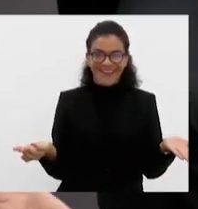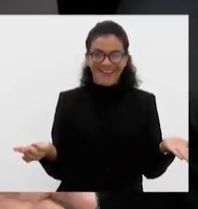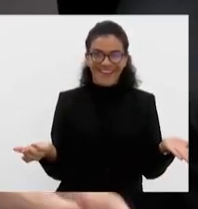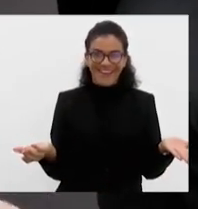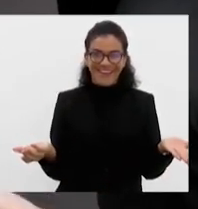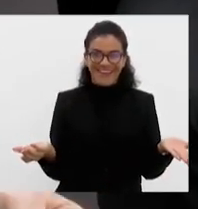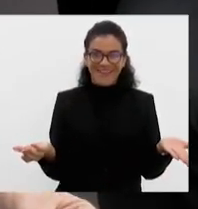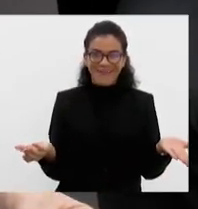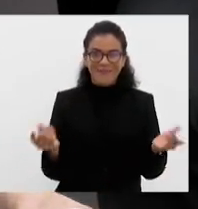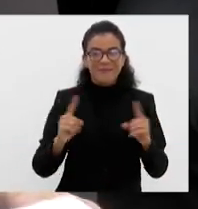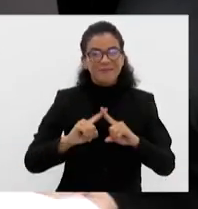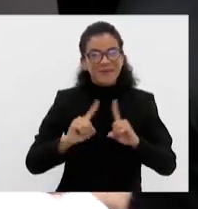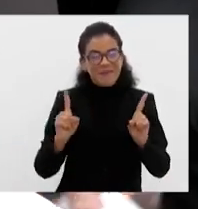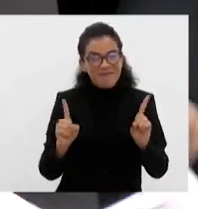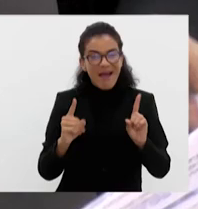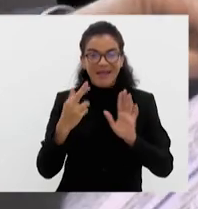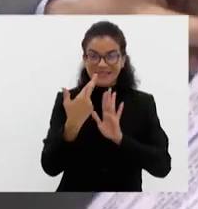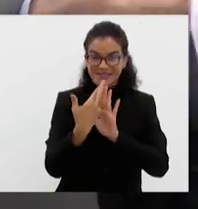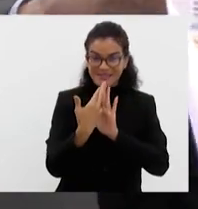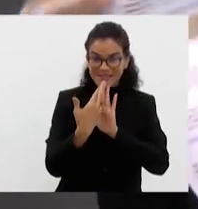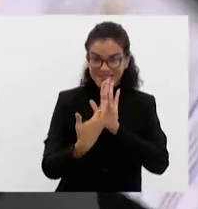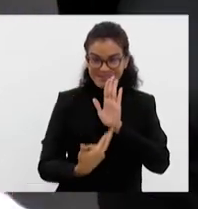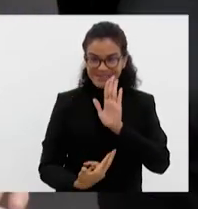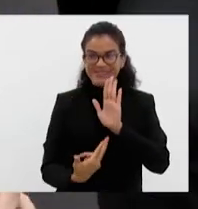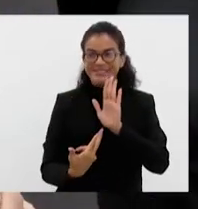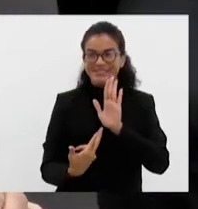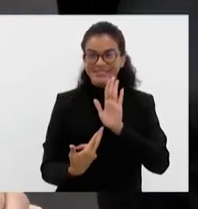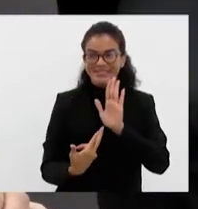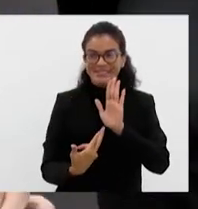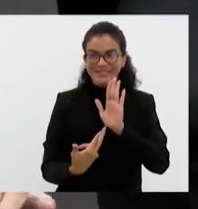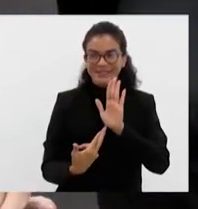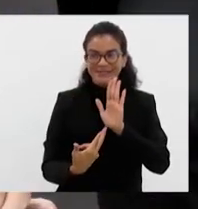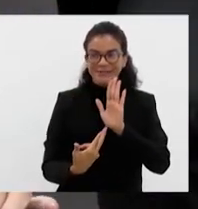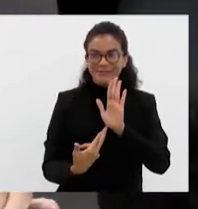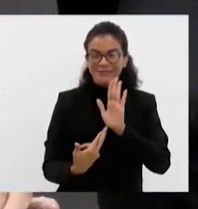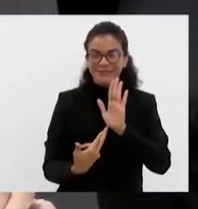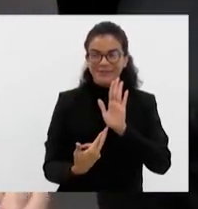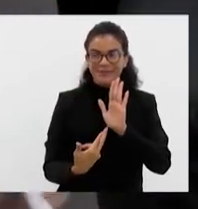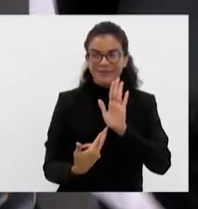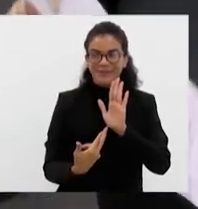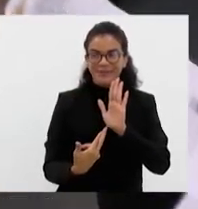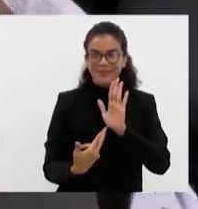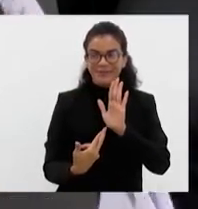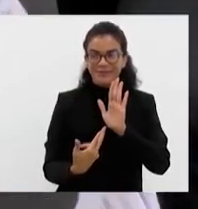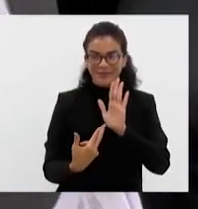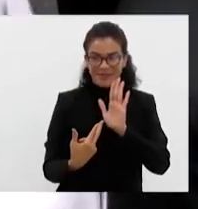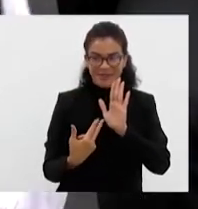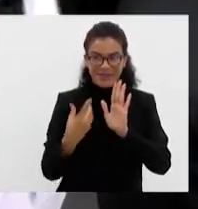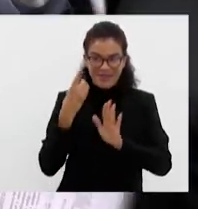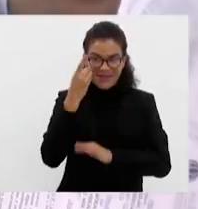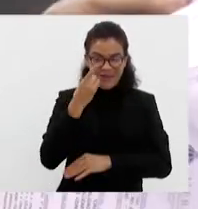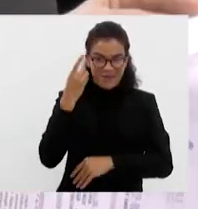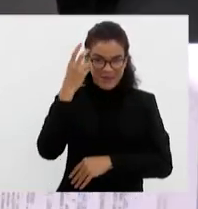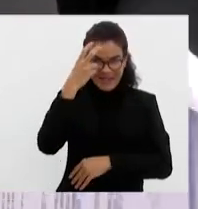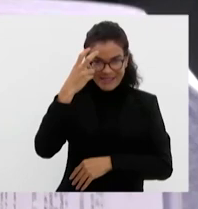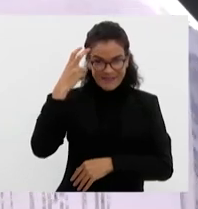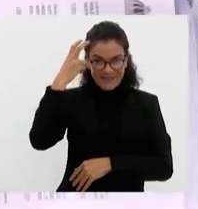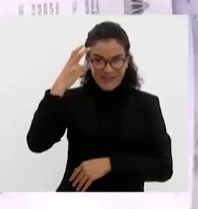Mas a relatoria aqui, que foi da Verônica Lima, que é a